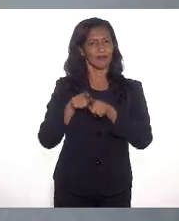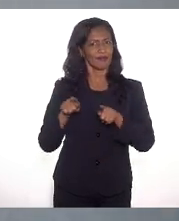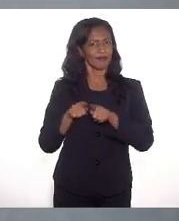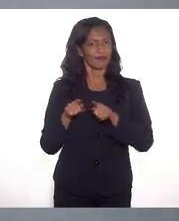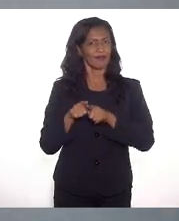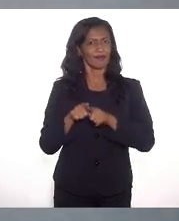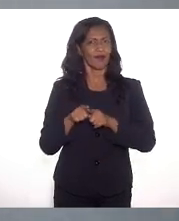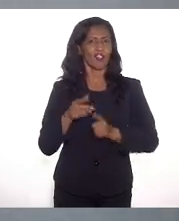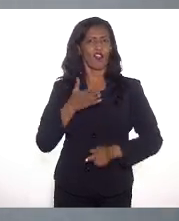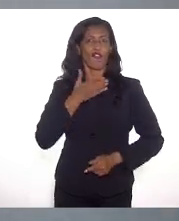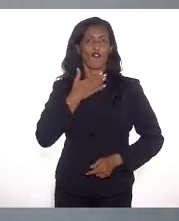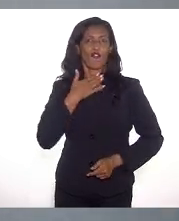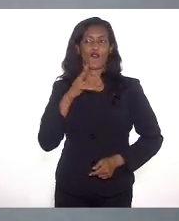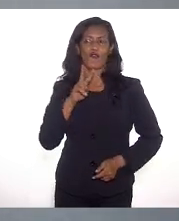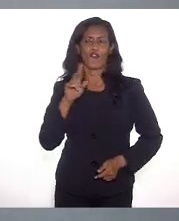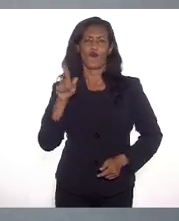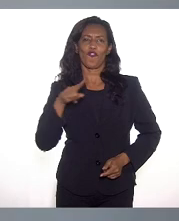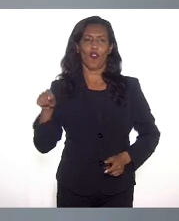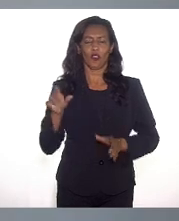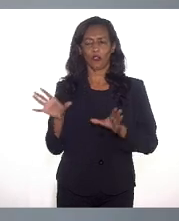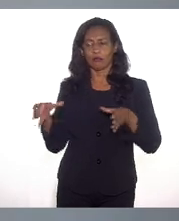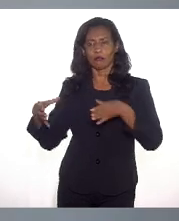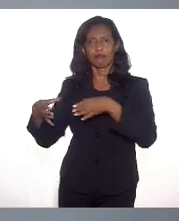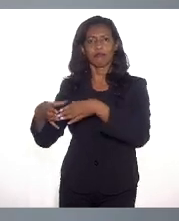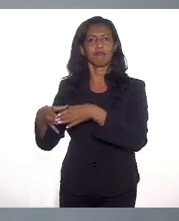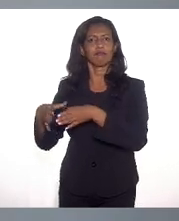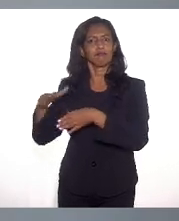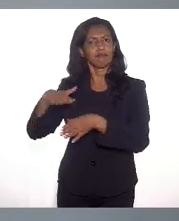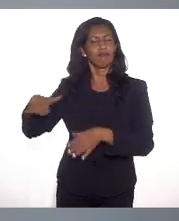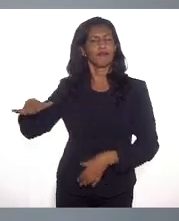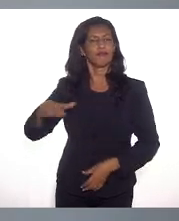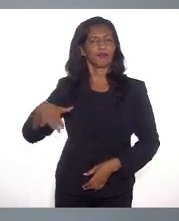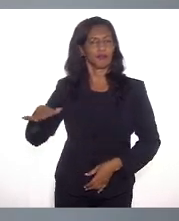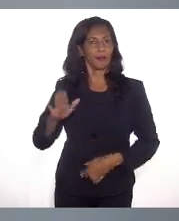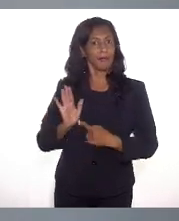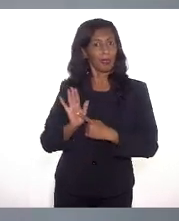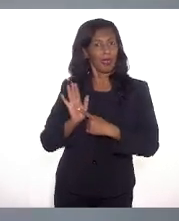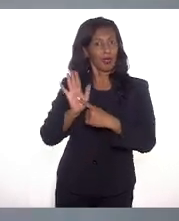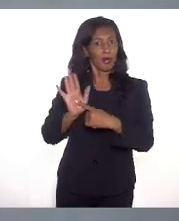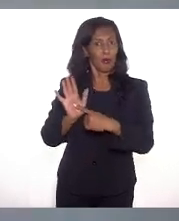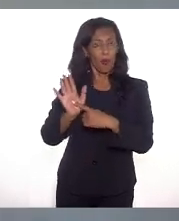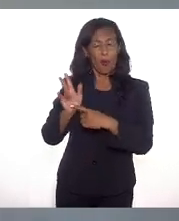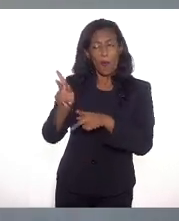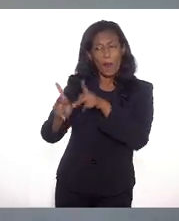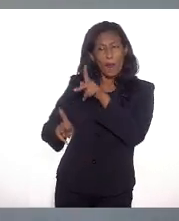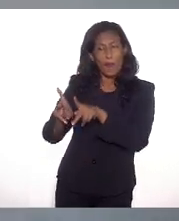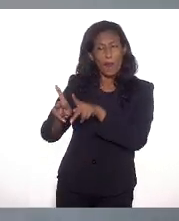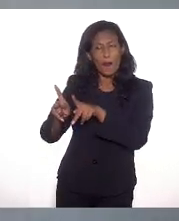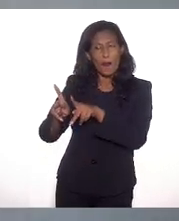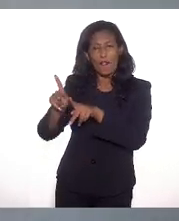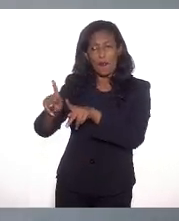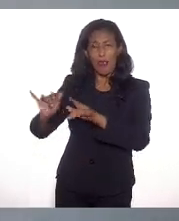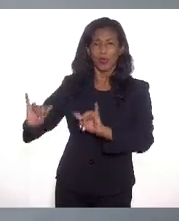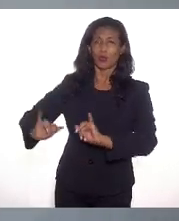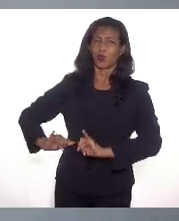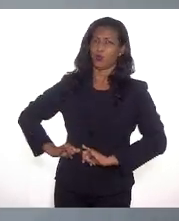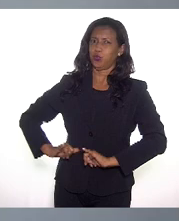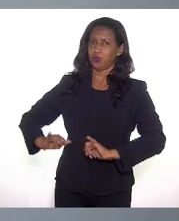representa a voz da comunidade. Ela representa aquele povo mais guerreiro e mais